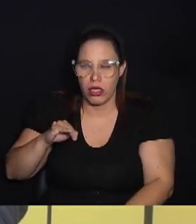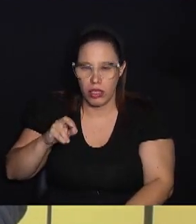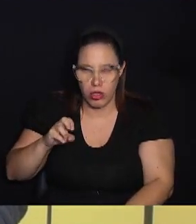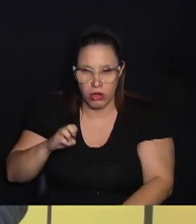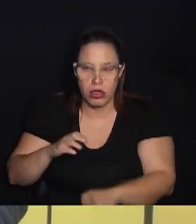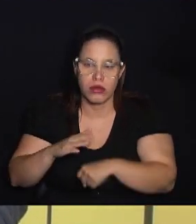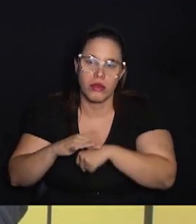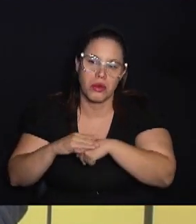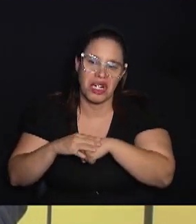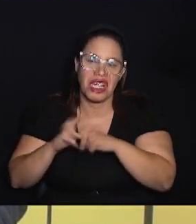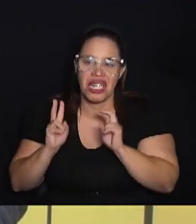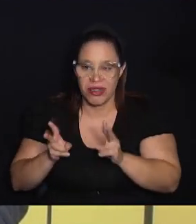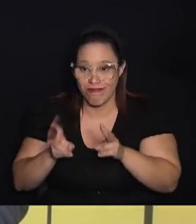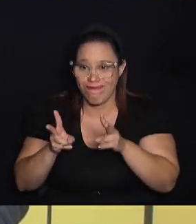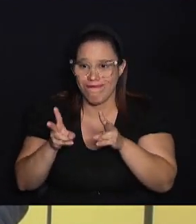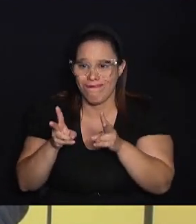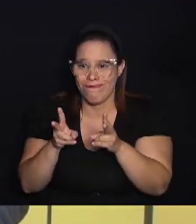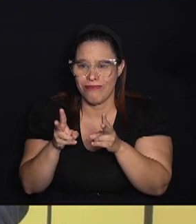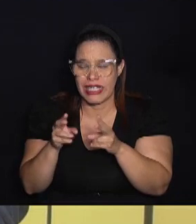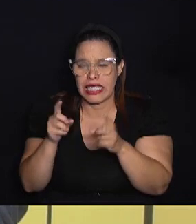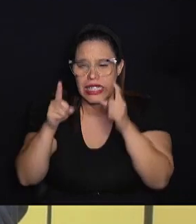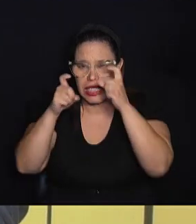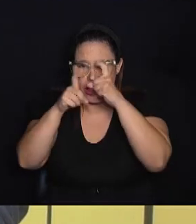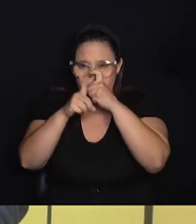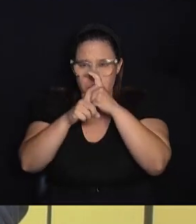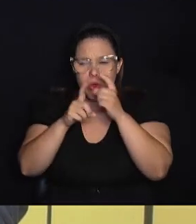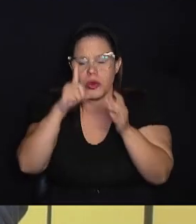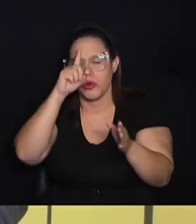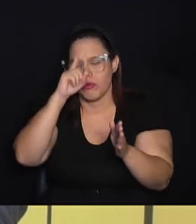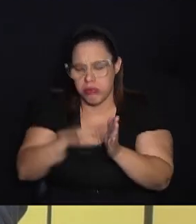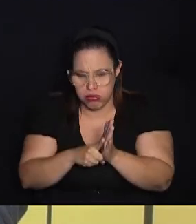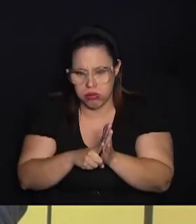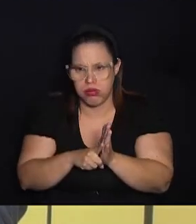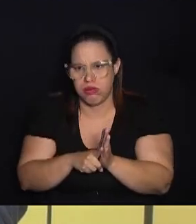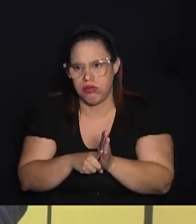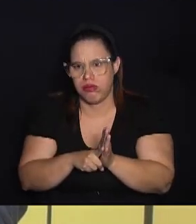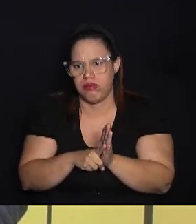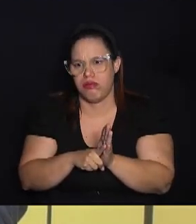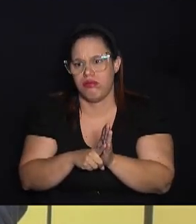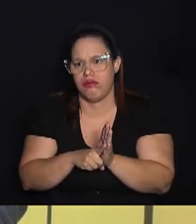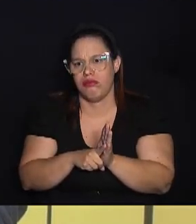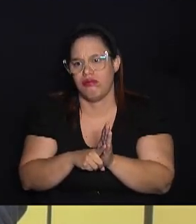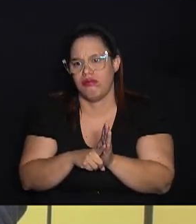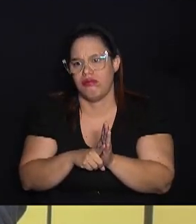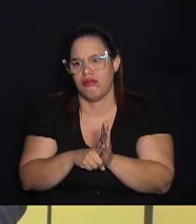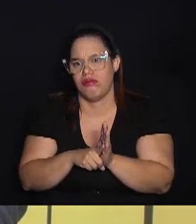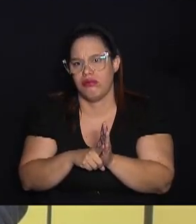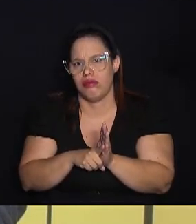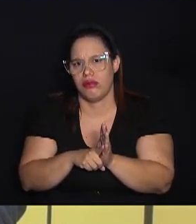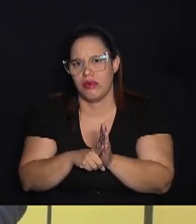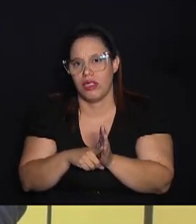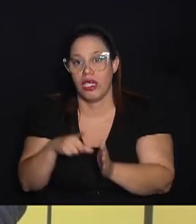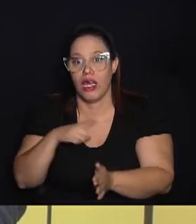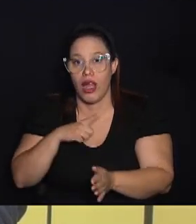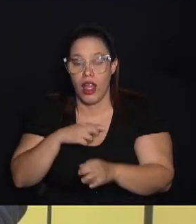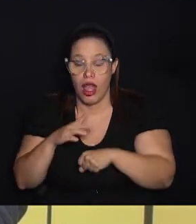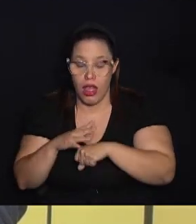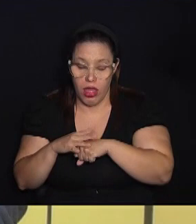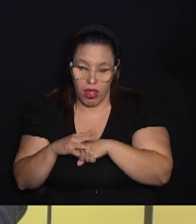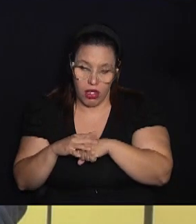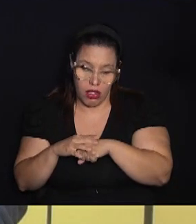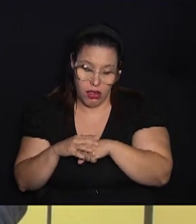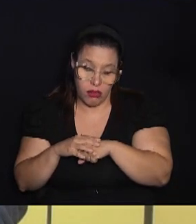crônica né que é muito difícil diagnóstico ela ã tem um tratamento que é